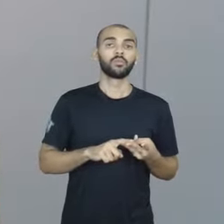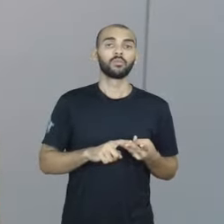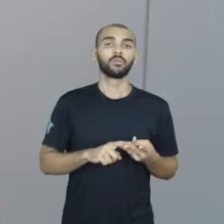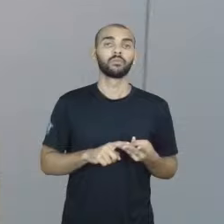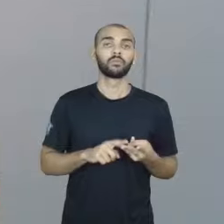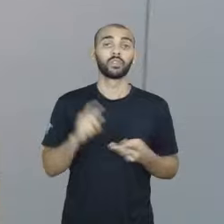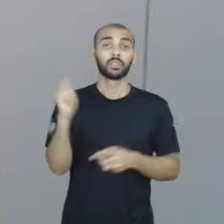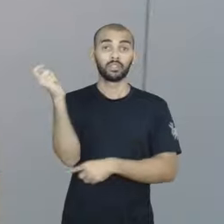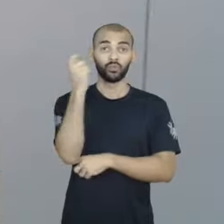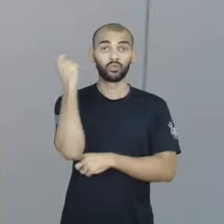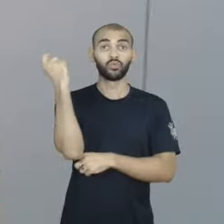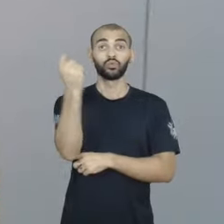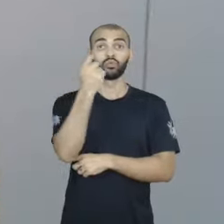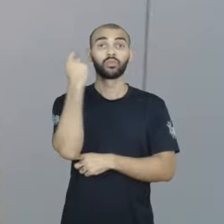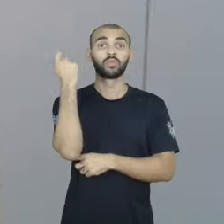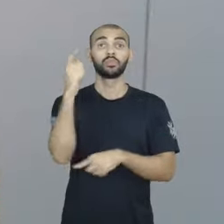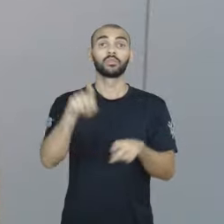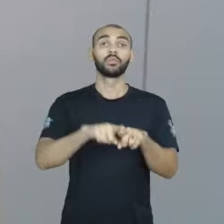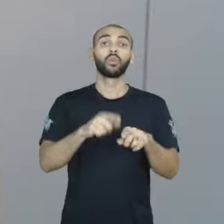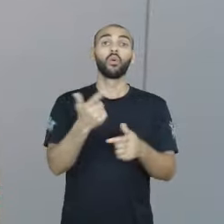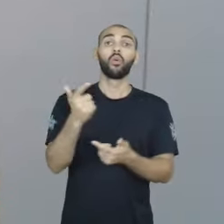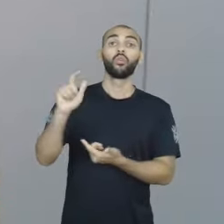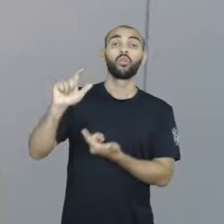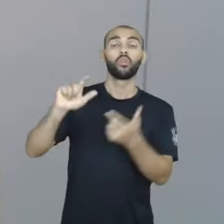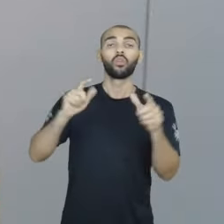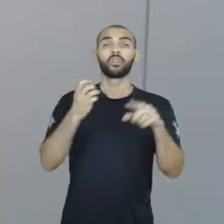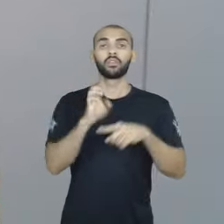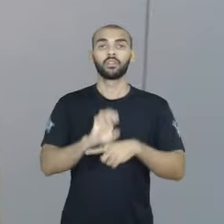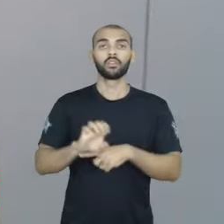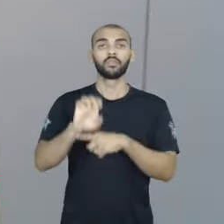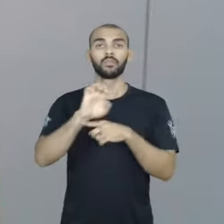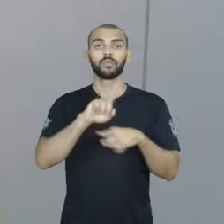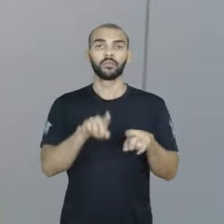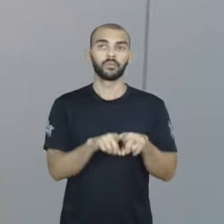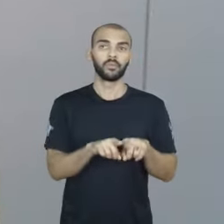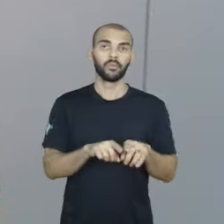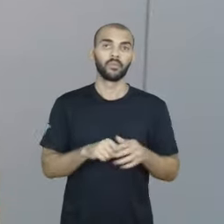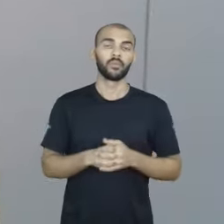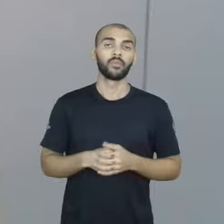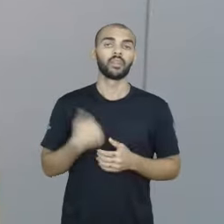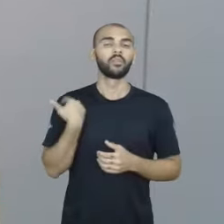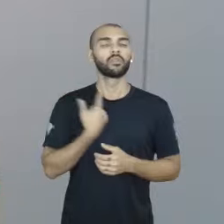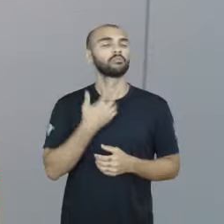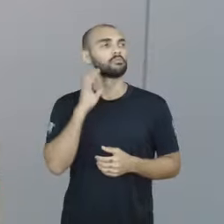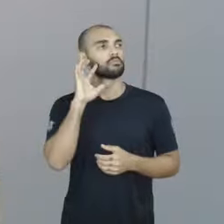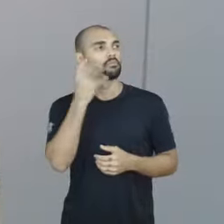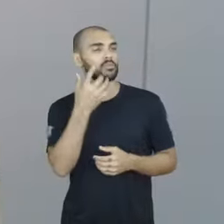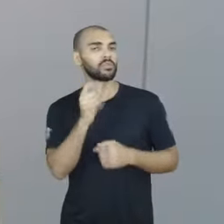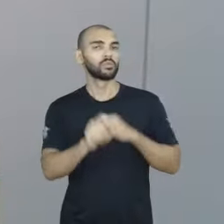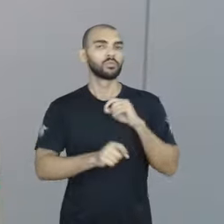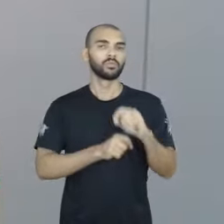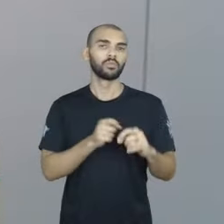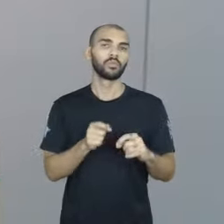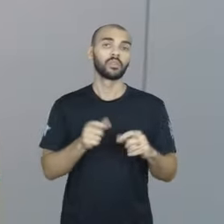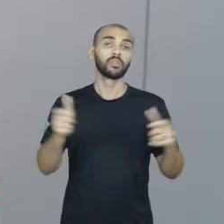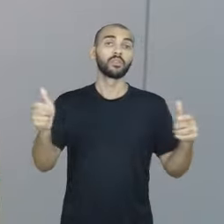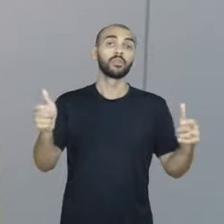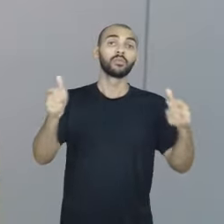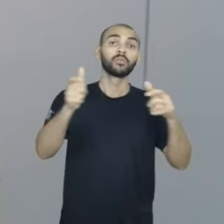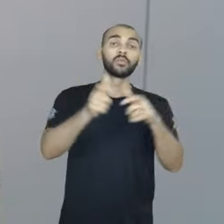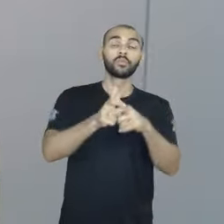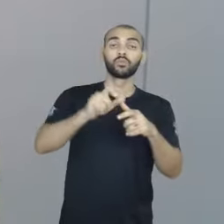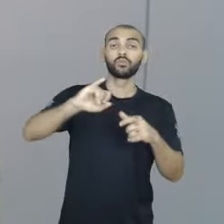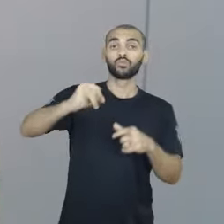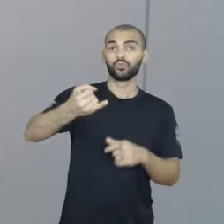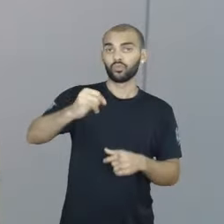situação parecida com essa. Então, qual foi a nossa solução? Nós vamos reduzir os juros dessa dívida para